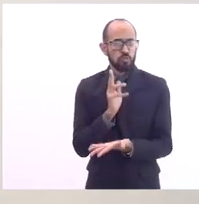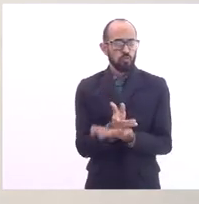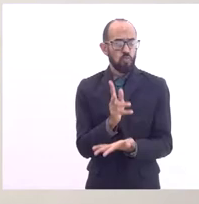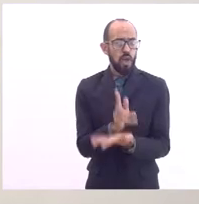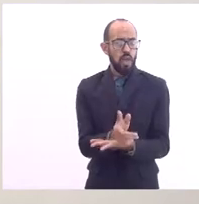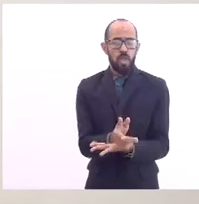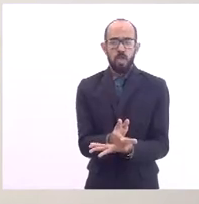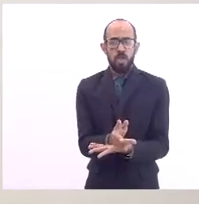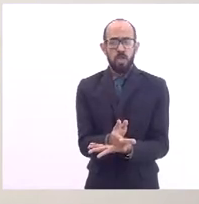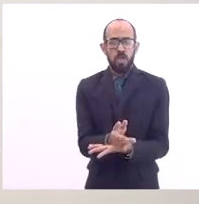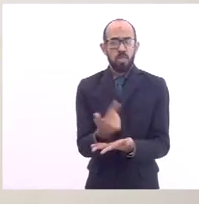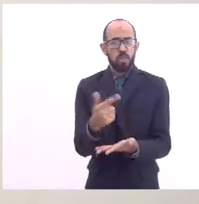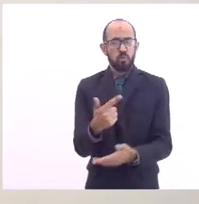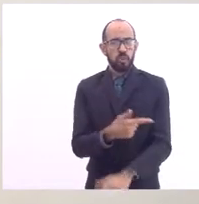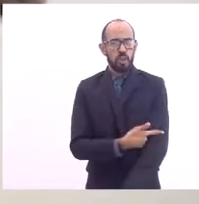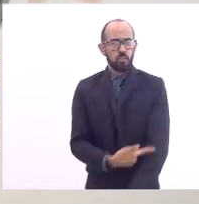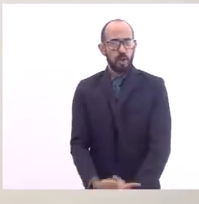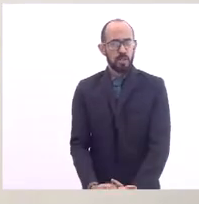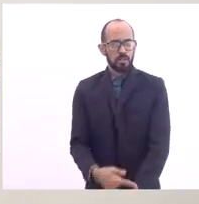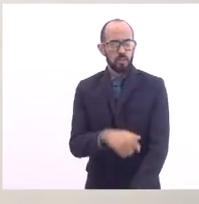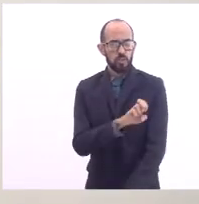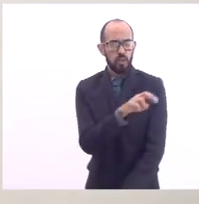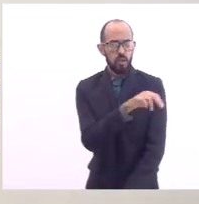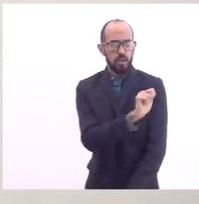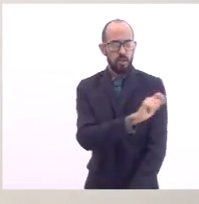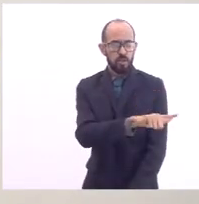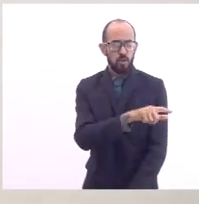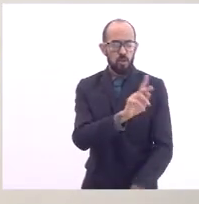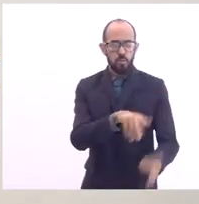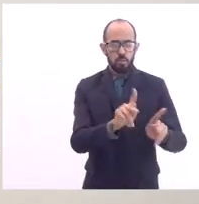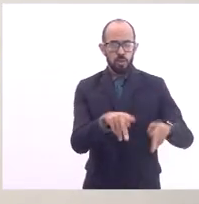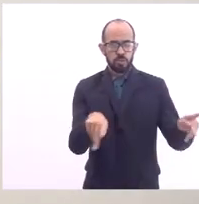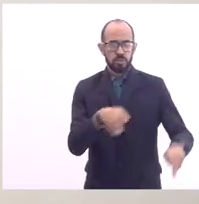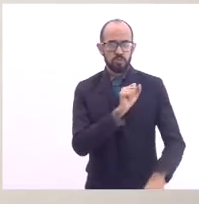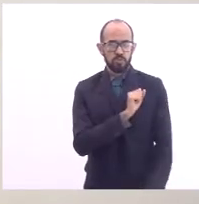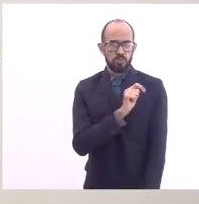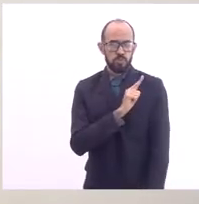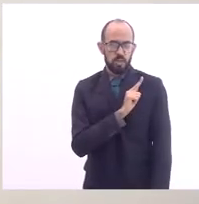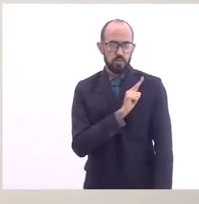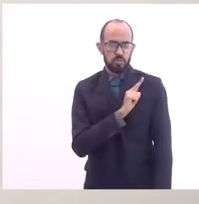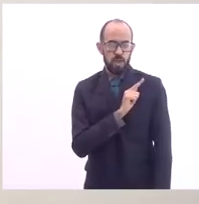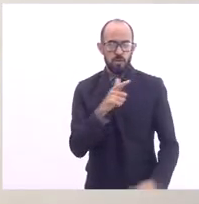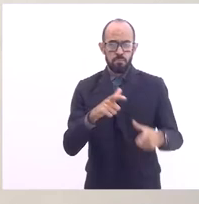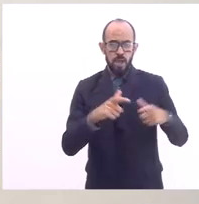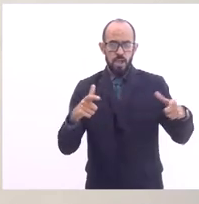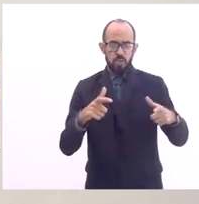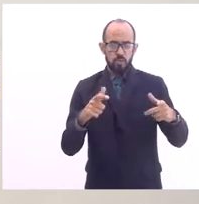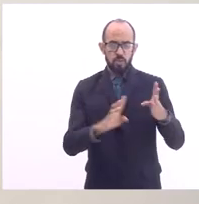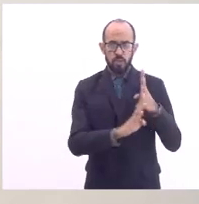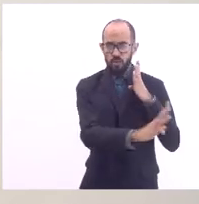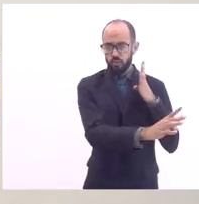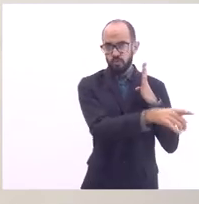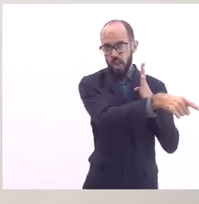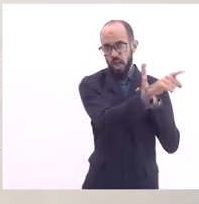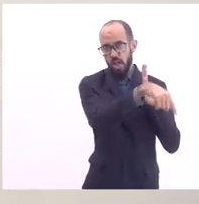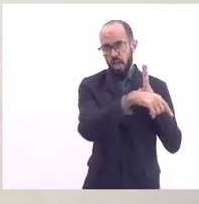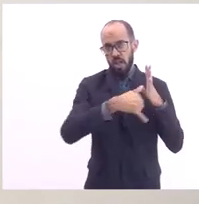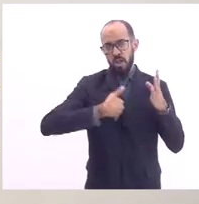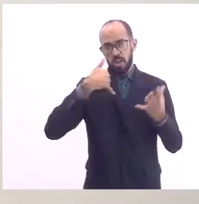Não há humanidade por parte da Enel com a população de São Gonçalo. A maioria das pessoas que estão na fila são